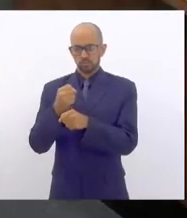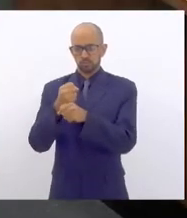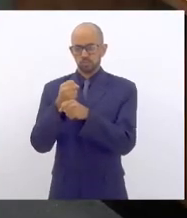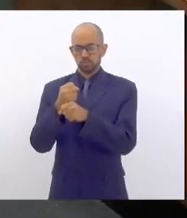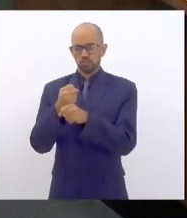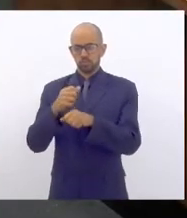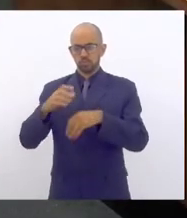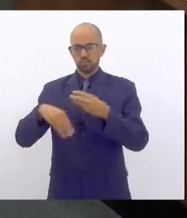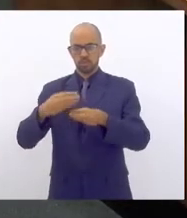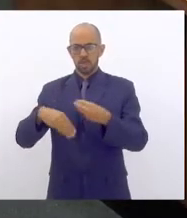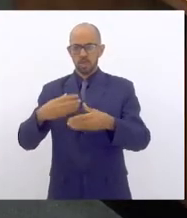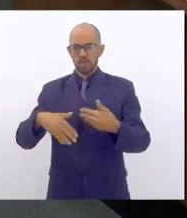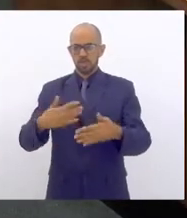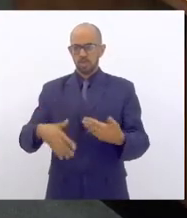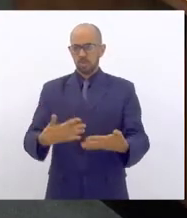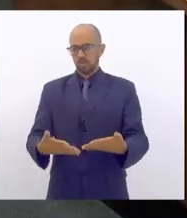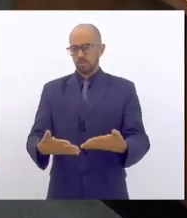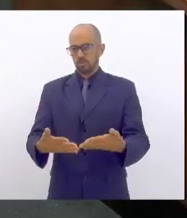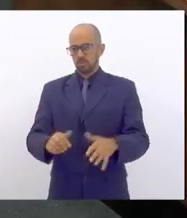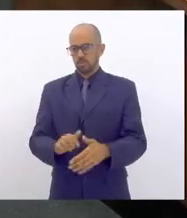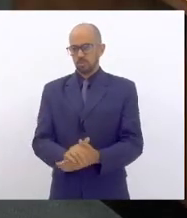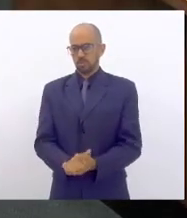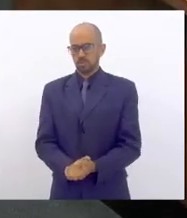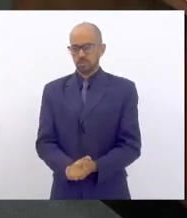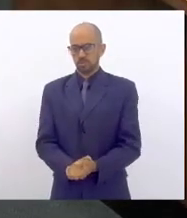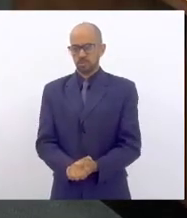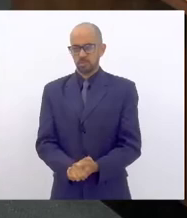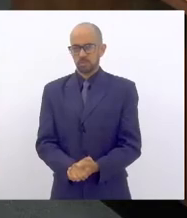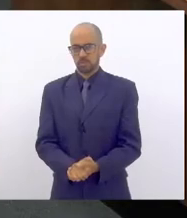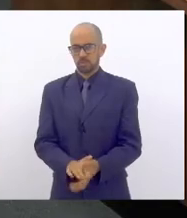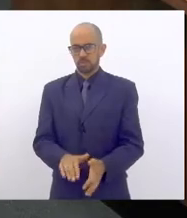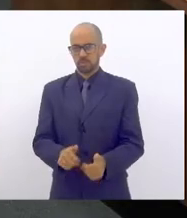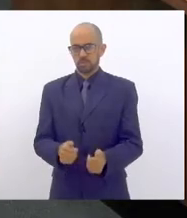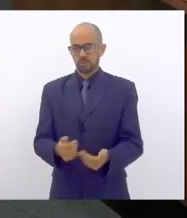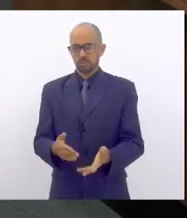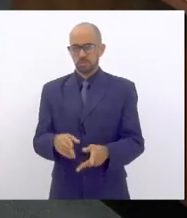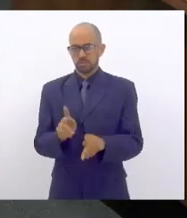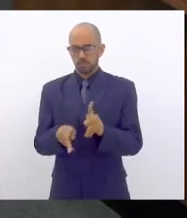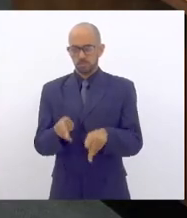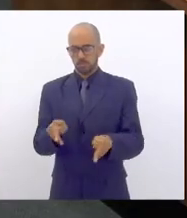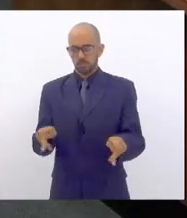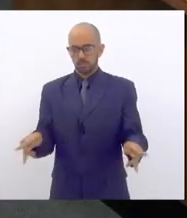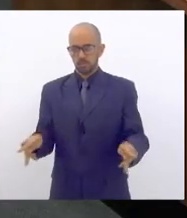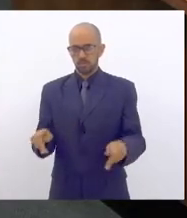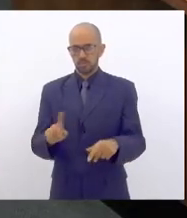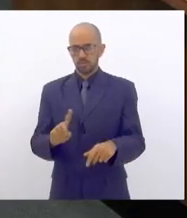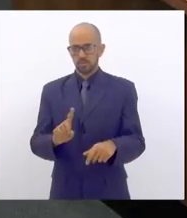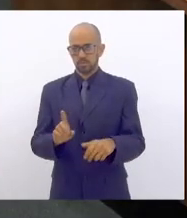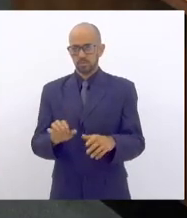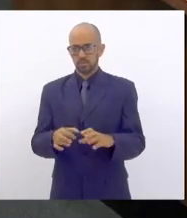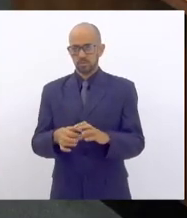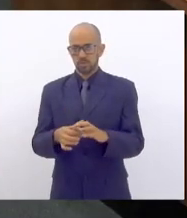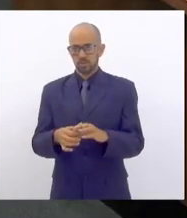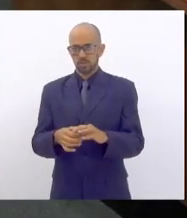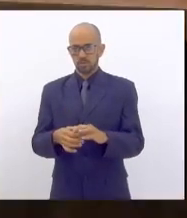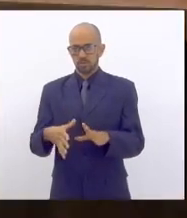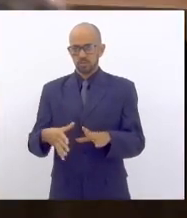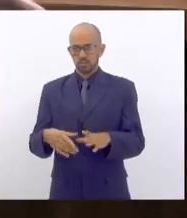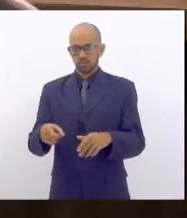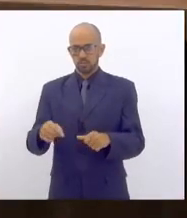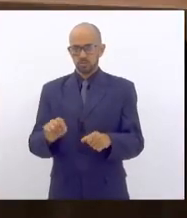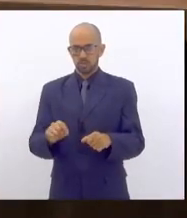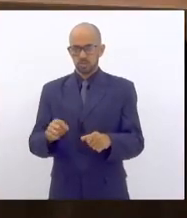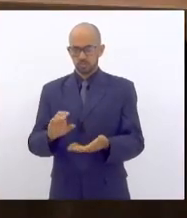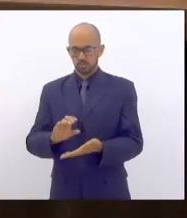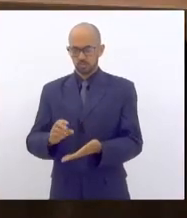desordenadamente. E o simples fato de ser uma população que não disponha de poder aquisitivo muito